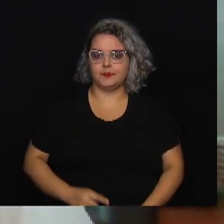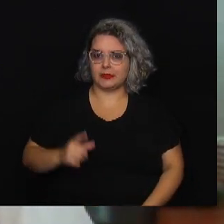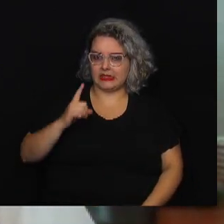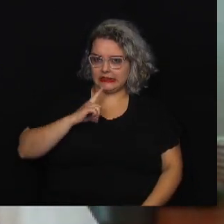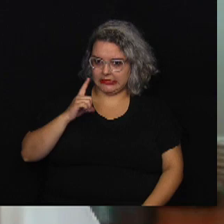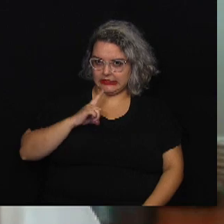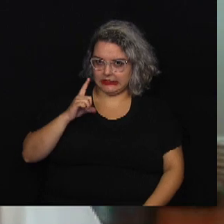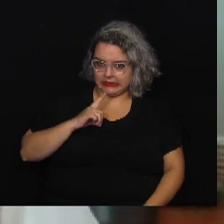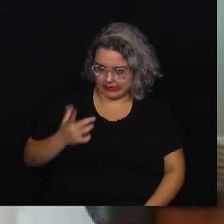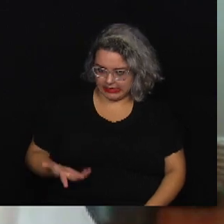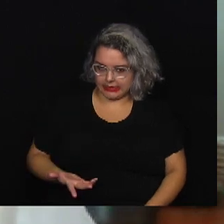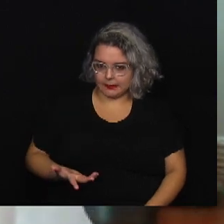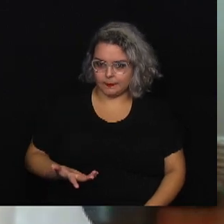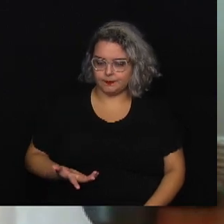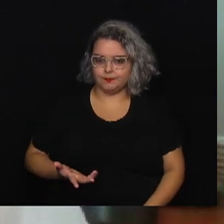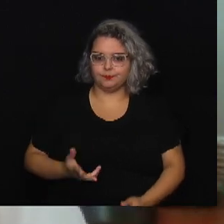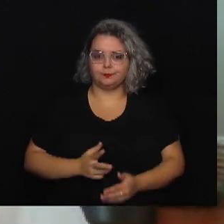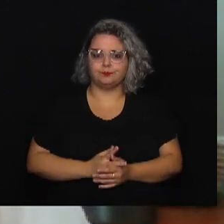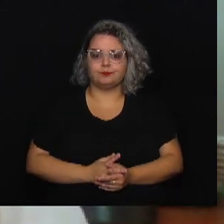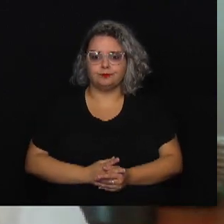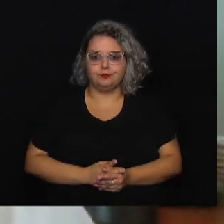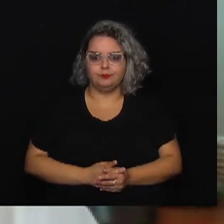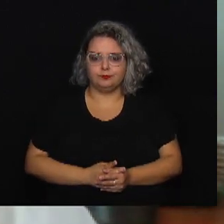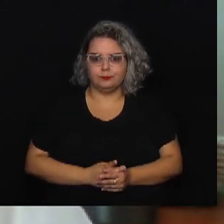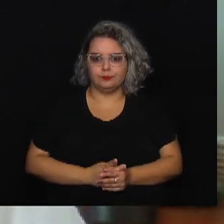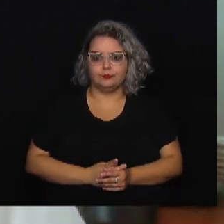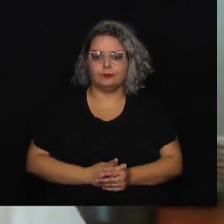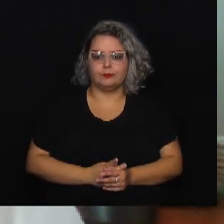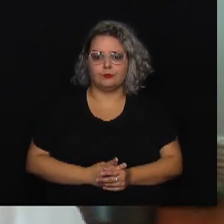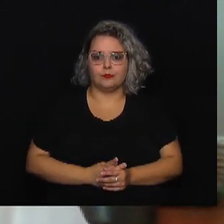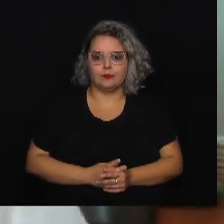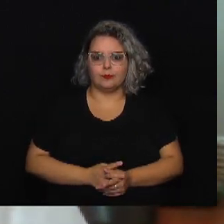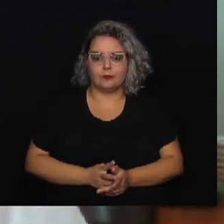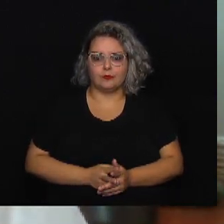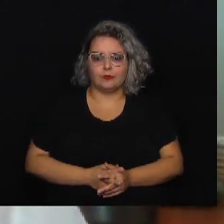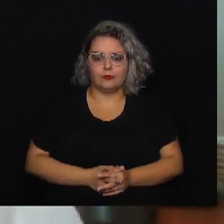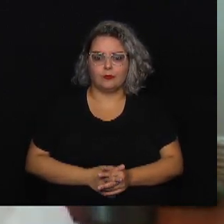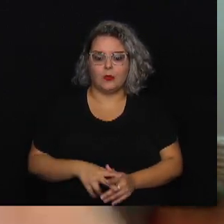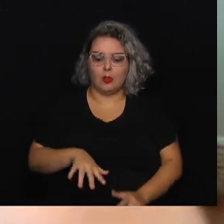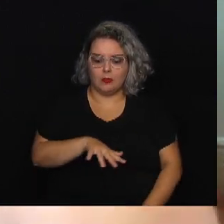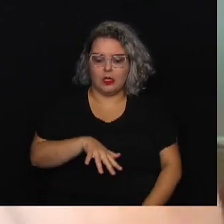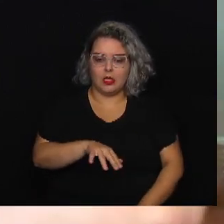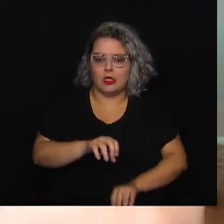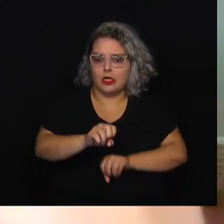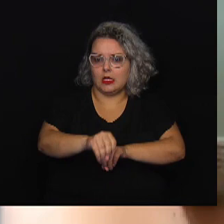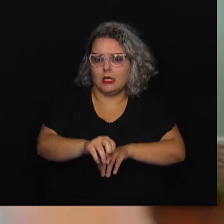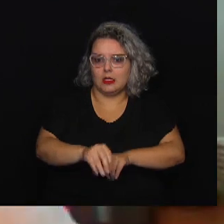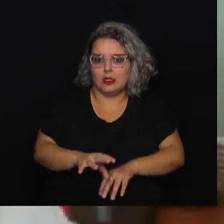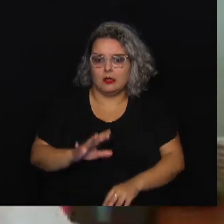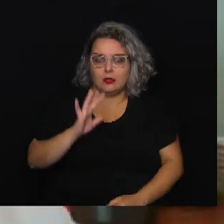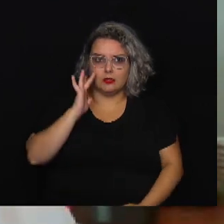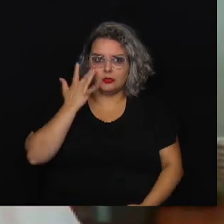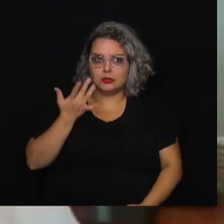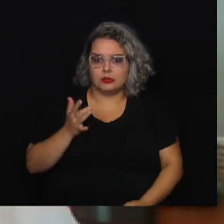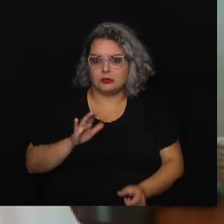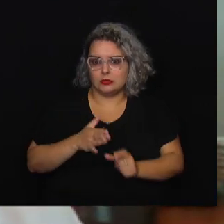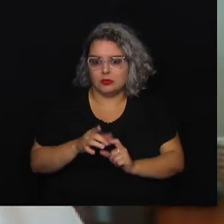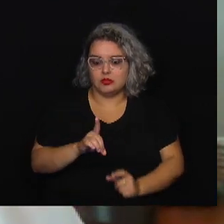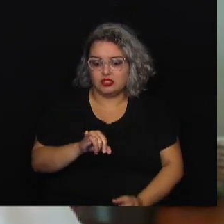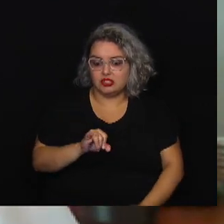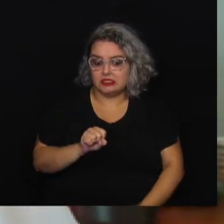né, um dispositivo da educação, não sei nem se eu usei o termo certo,